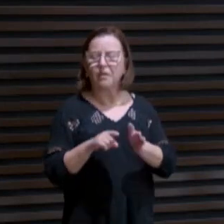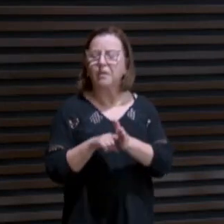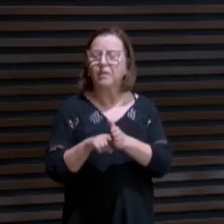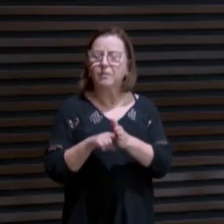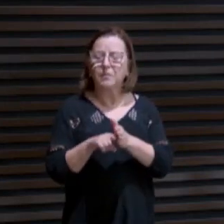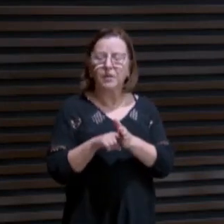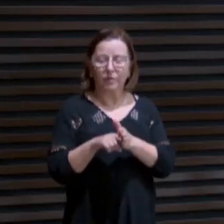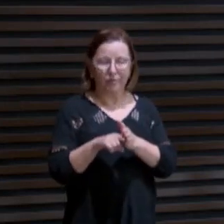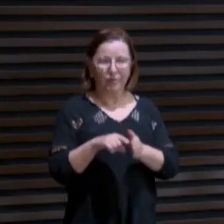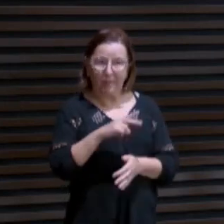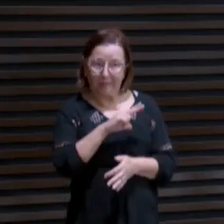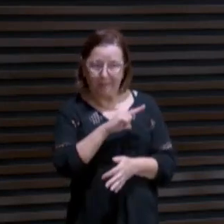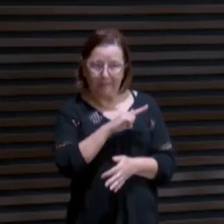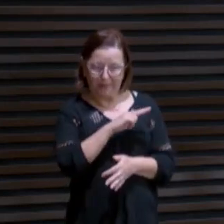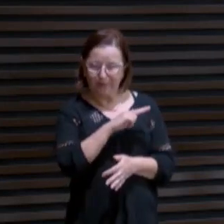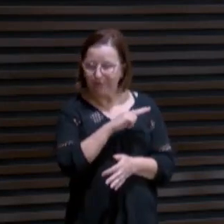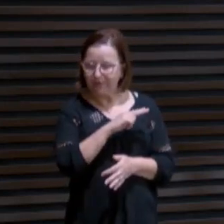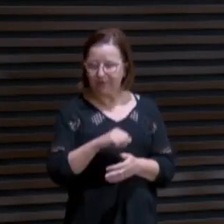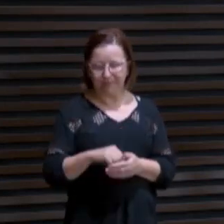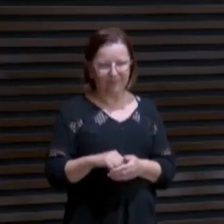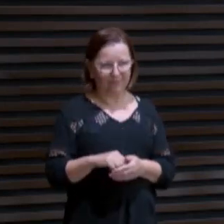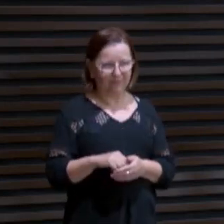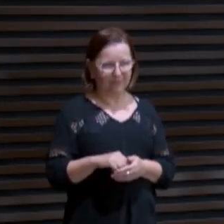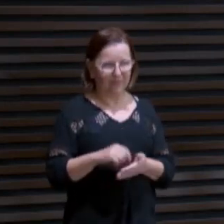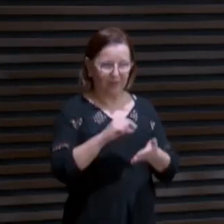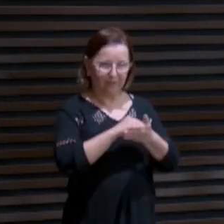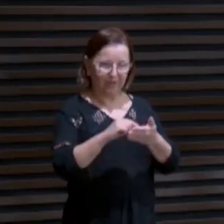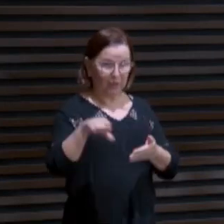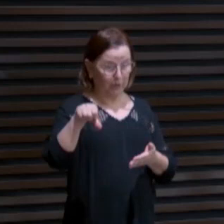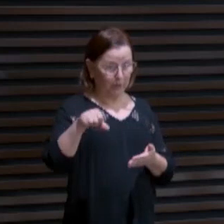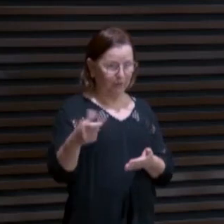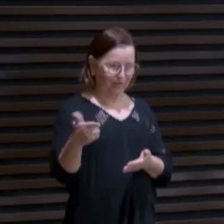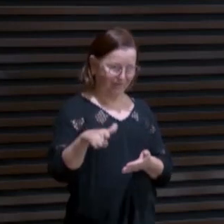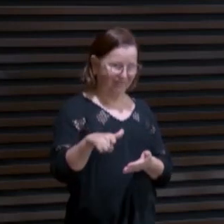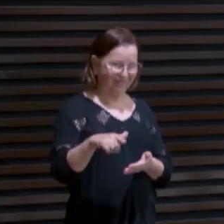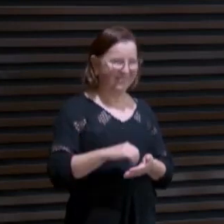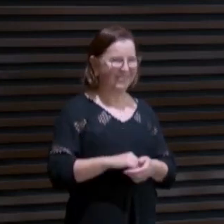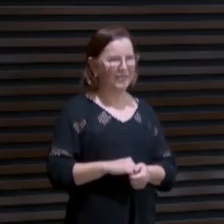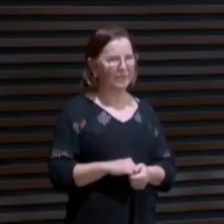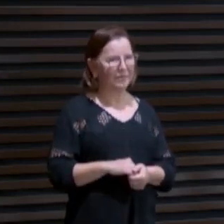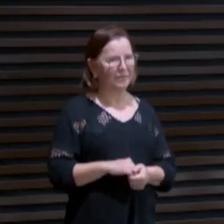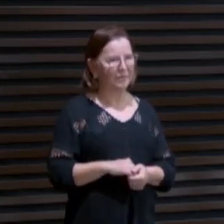em particular. Vamos ler de novo o versículo 9 agora.